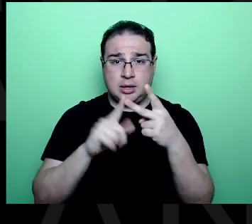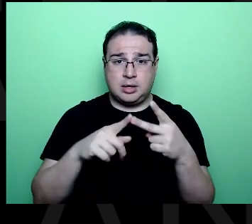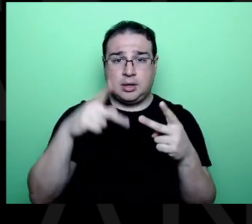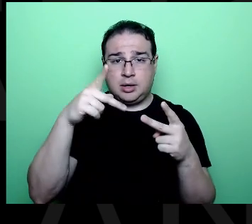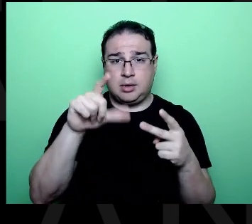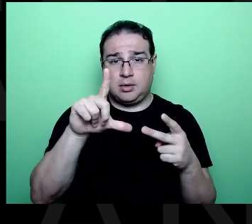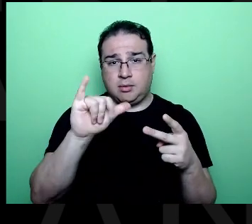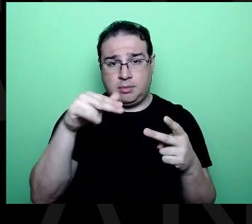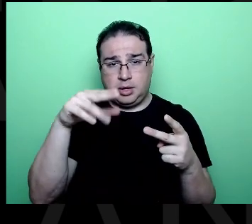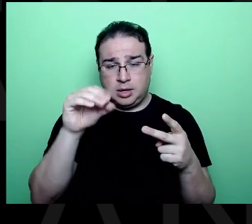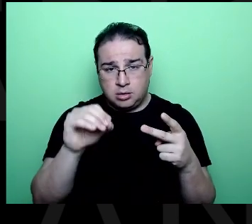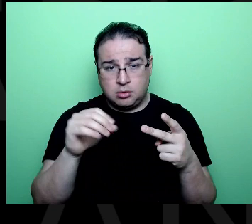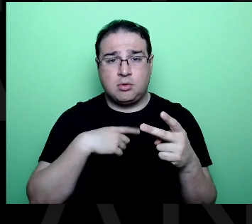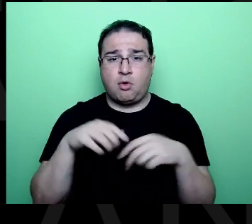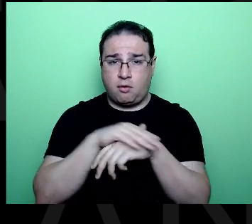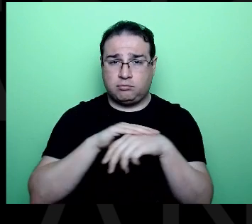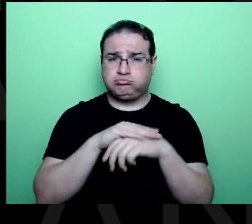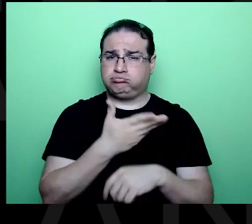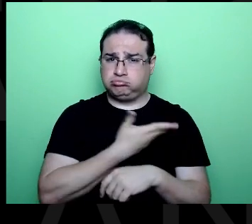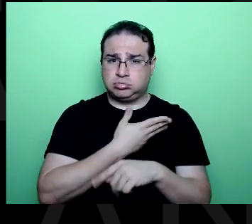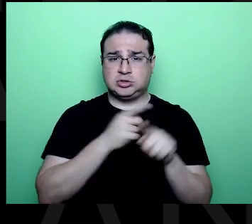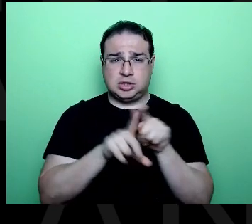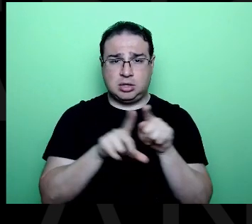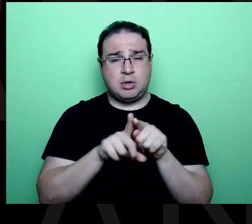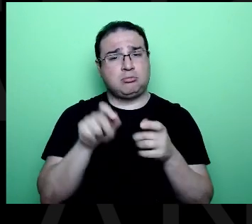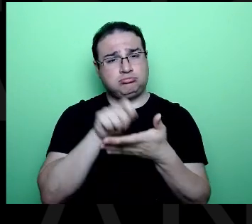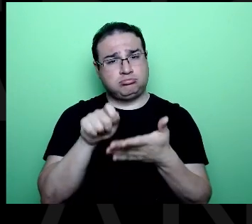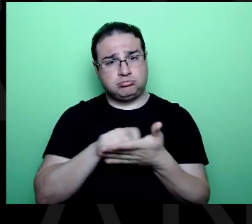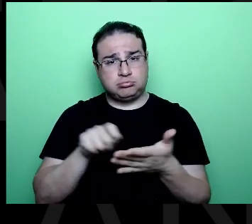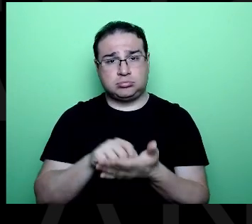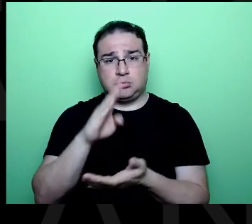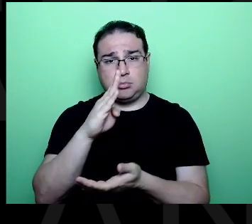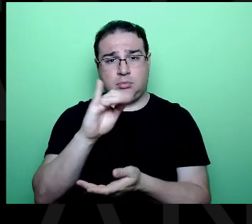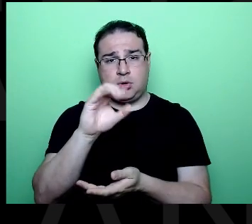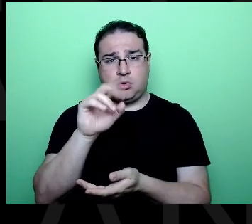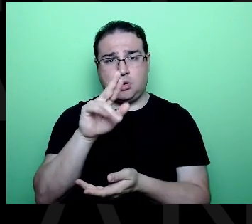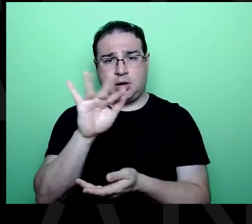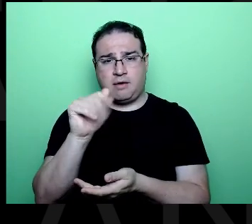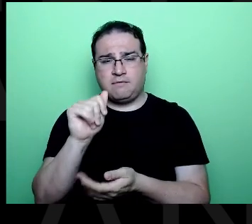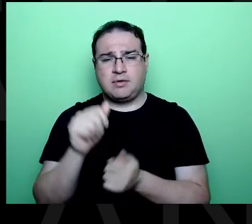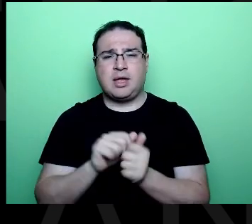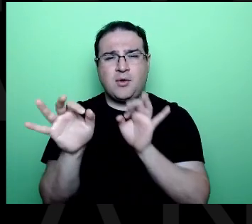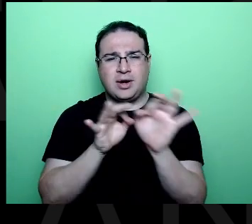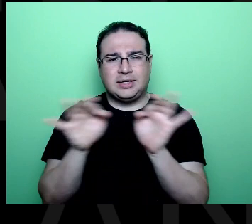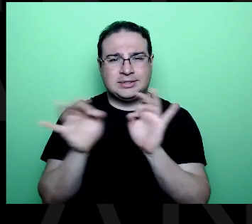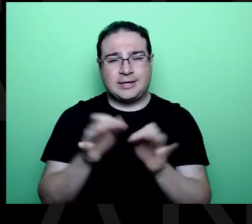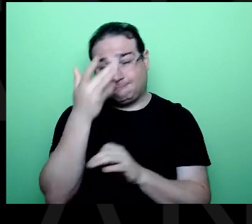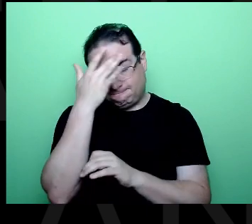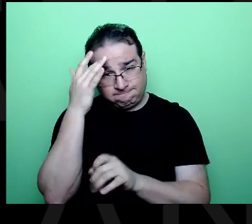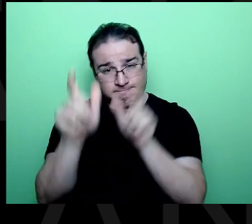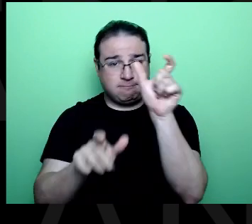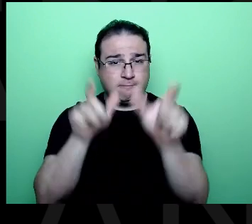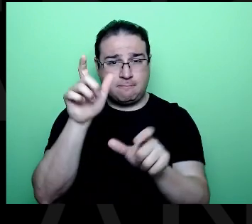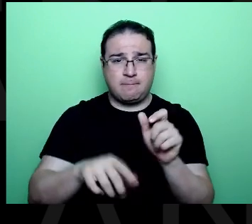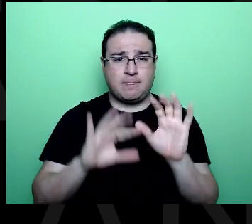Plínio Fraga, eu fui conversar com amigos que fizeram biografias e tal. É organizar. Essas